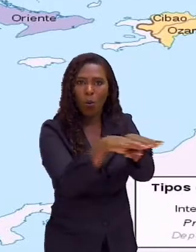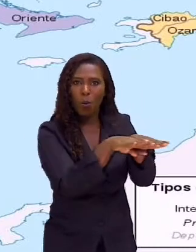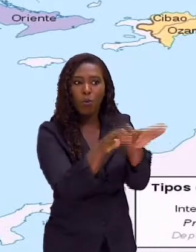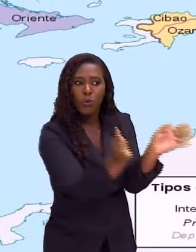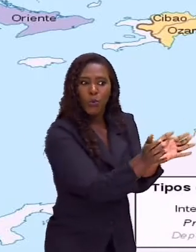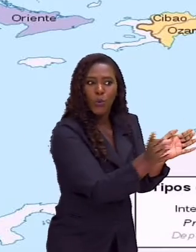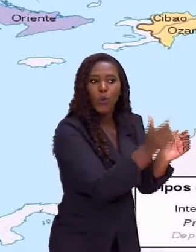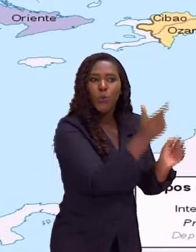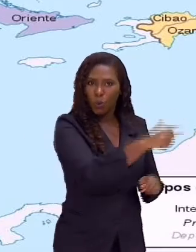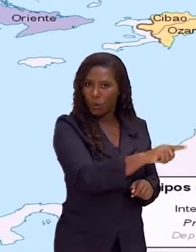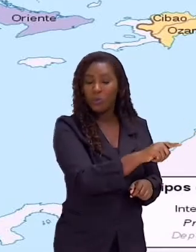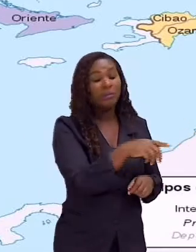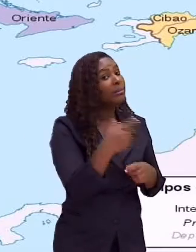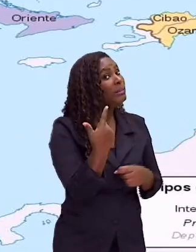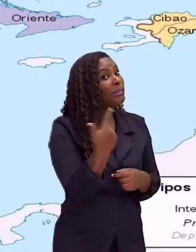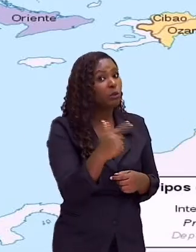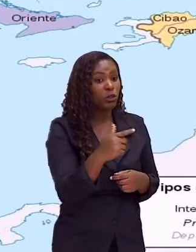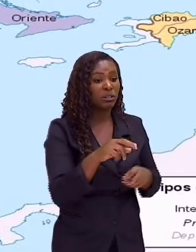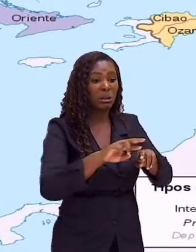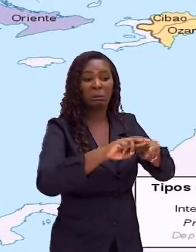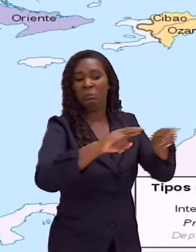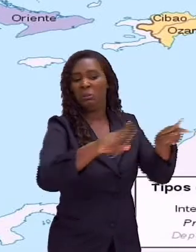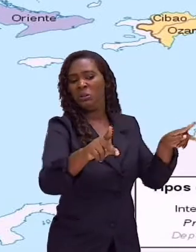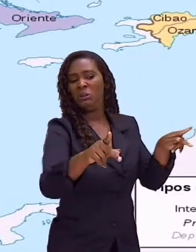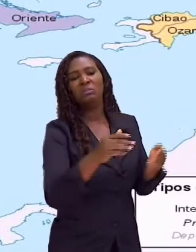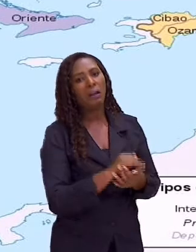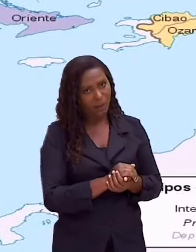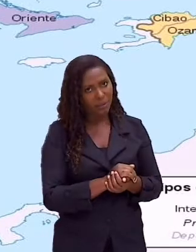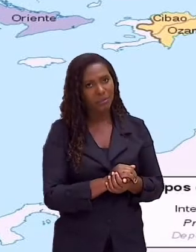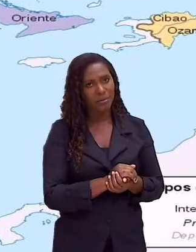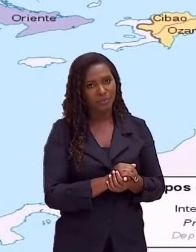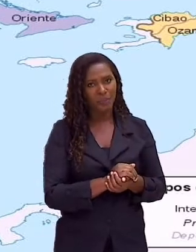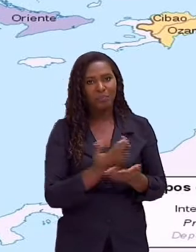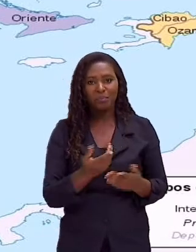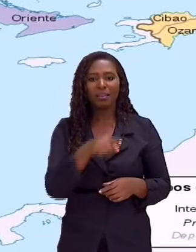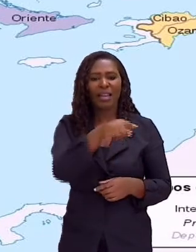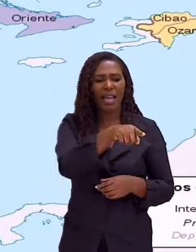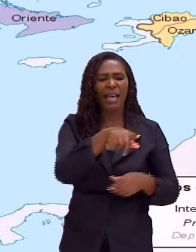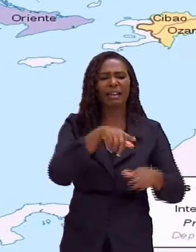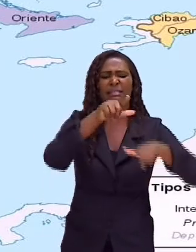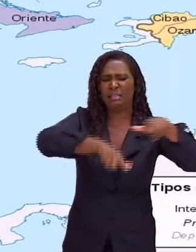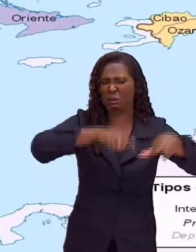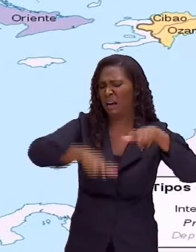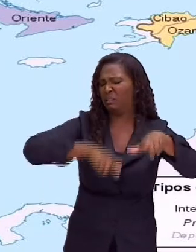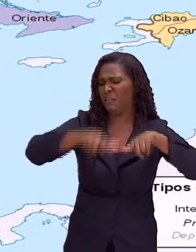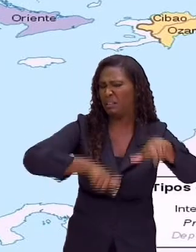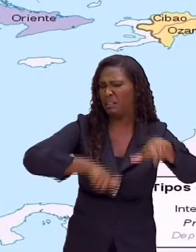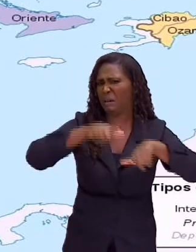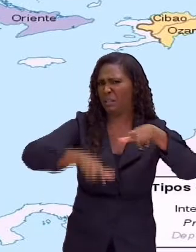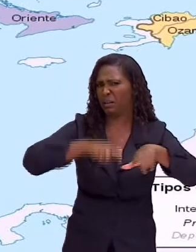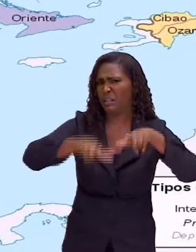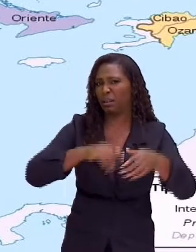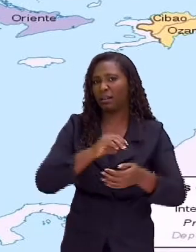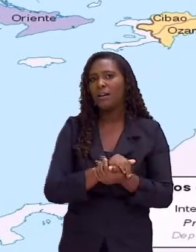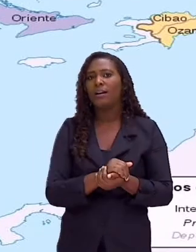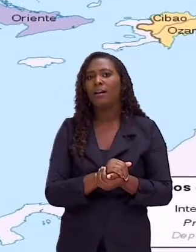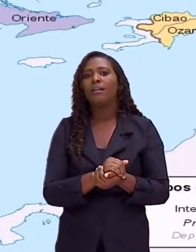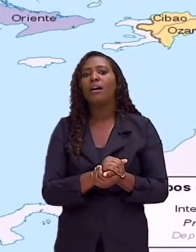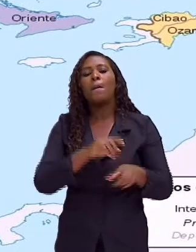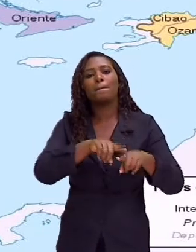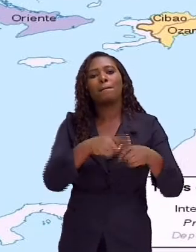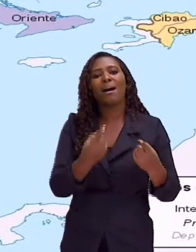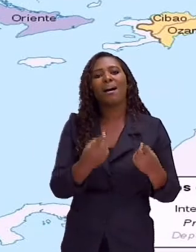82% da população. Eram trabalhadores duramente explorados por guachupinos e